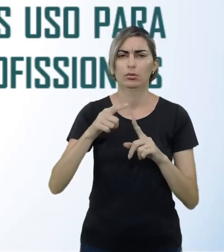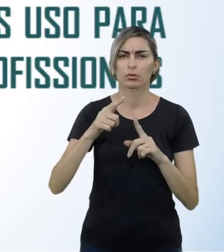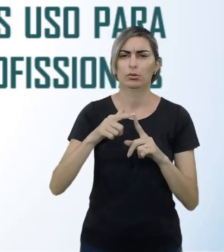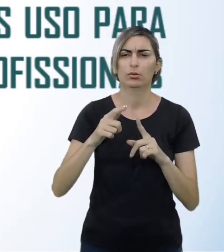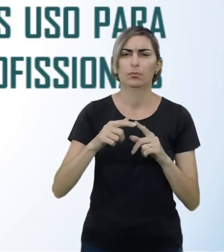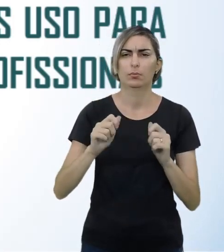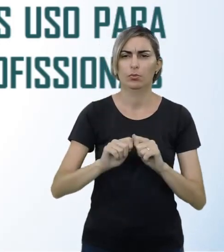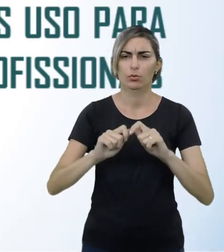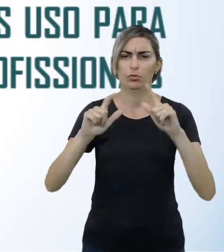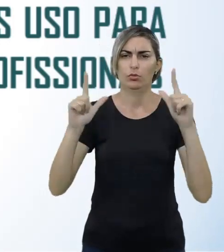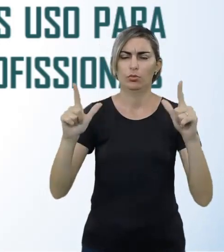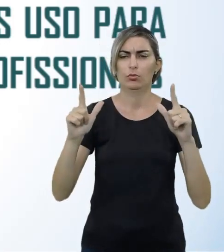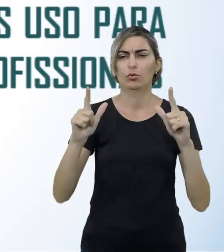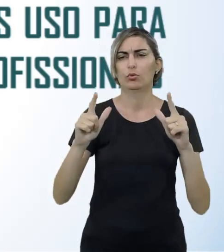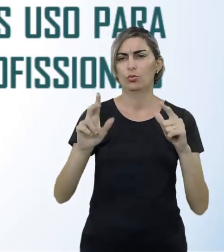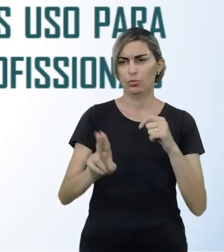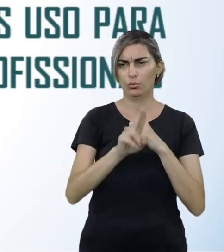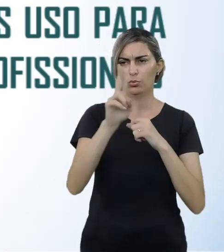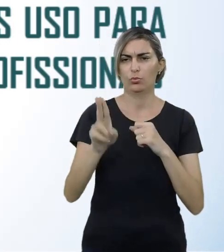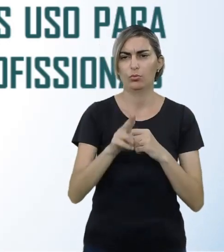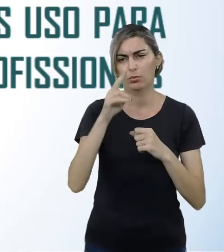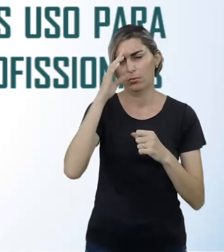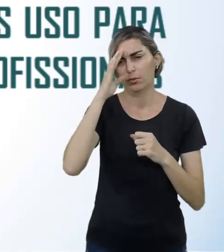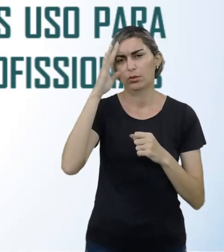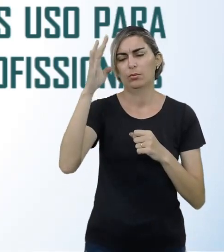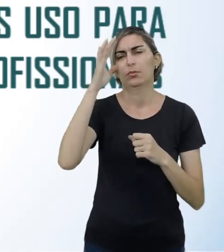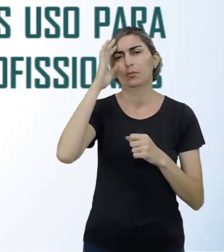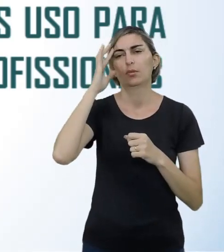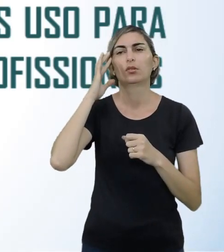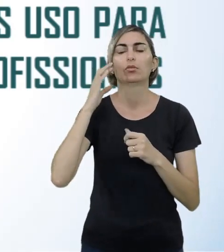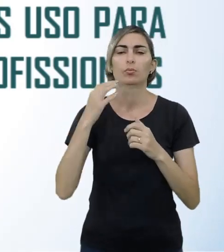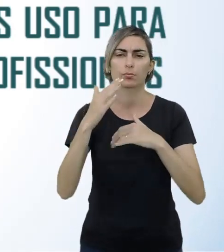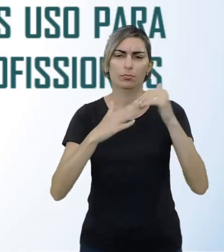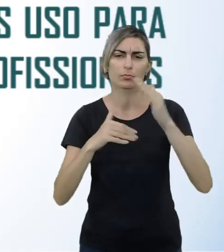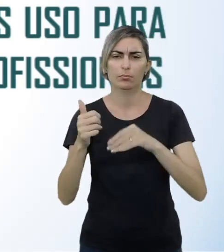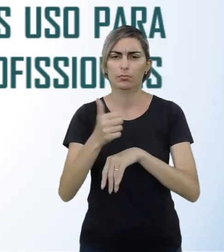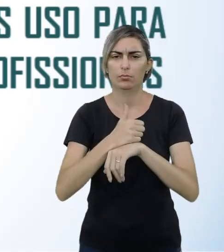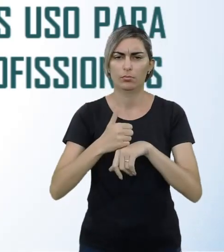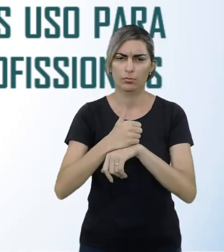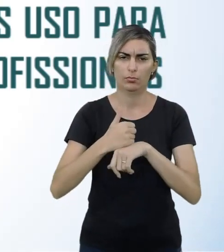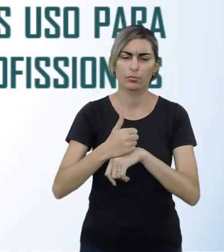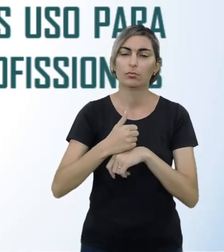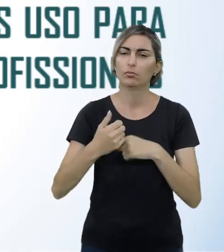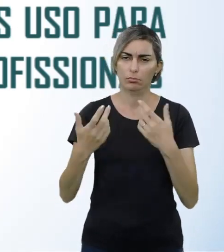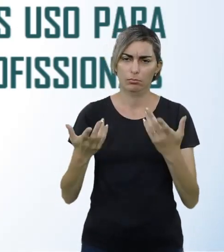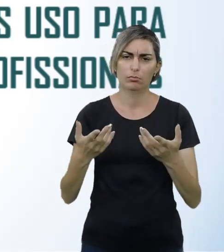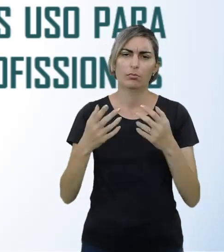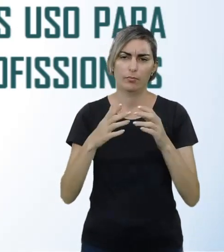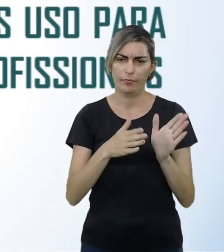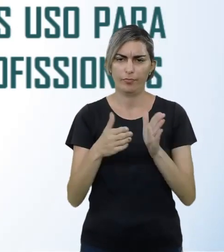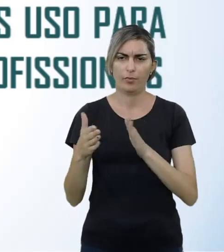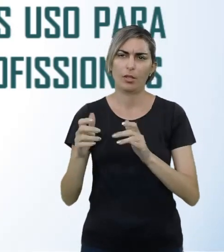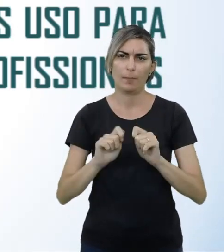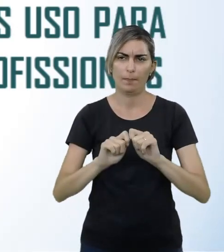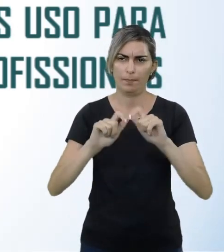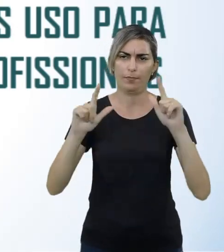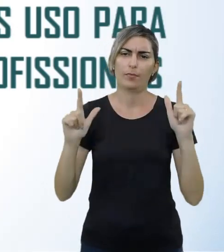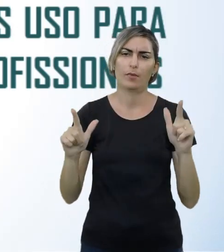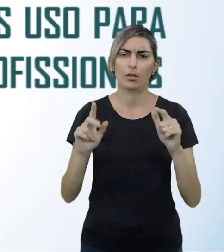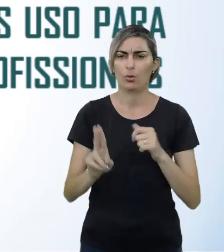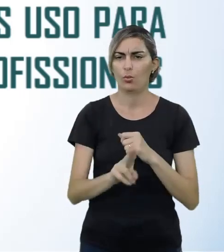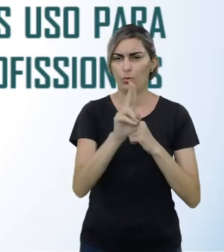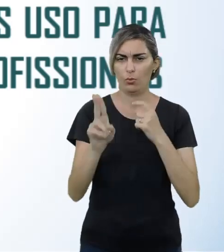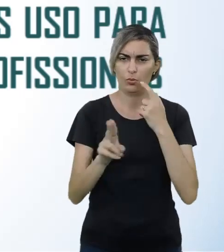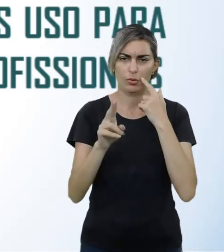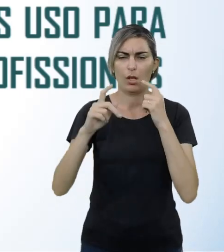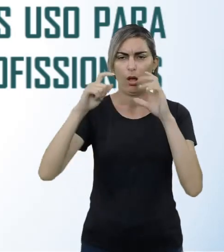projetado para ser barato e de simples uso, principalmente para artistas, robistas e profissionais. Idealmente, essa placa foi projetada para ser utilizada